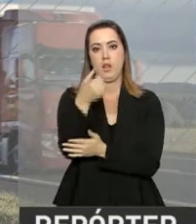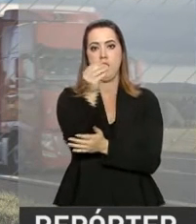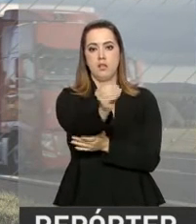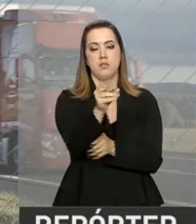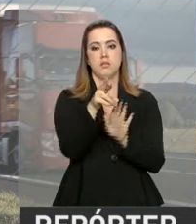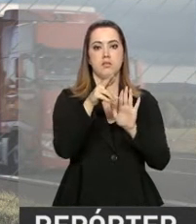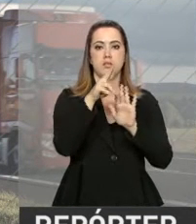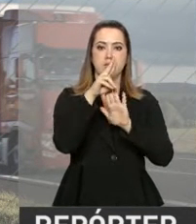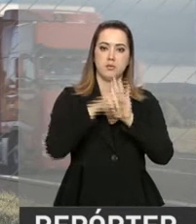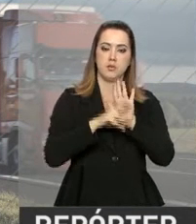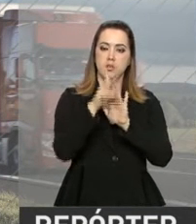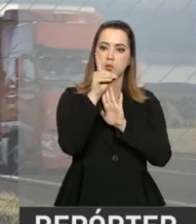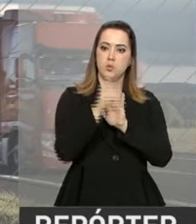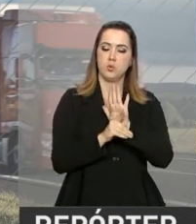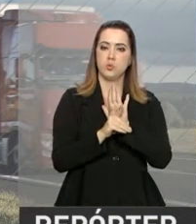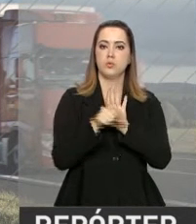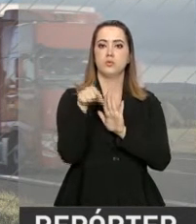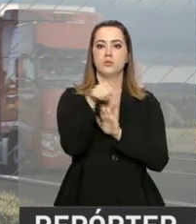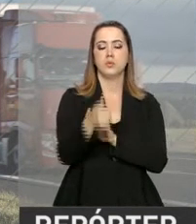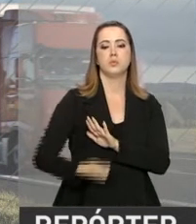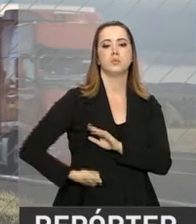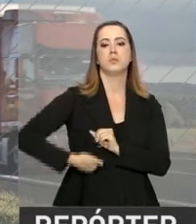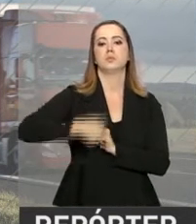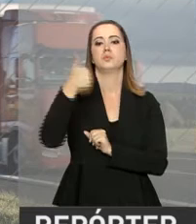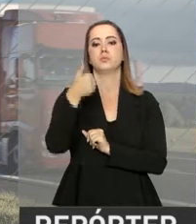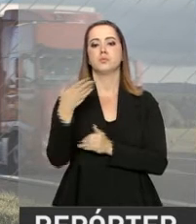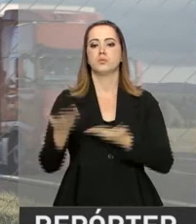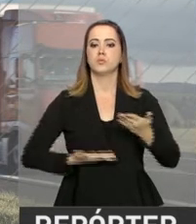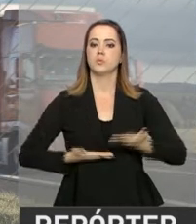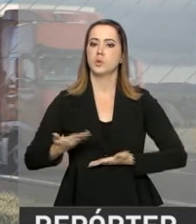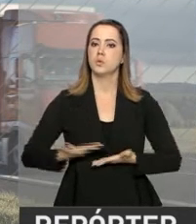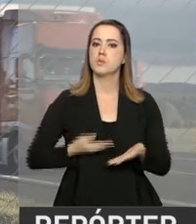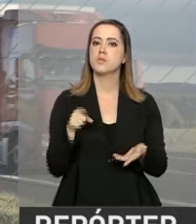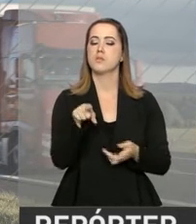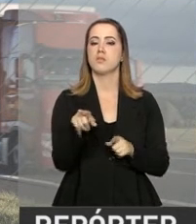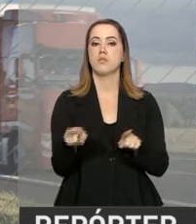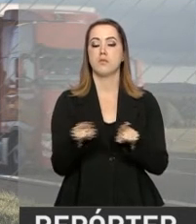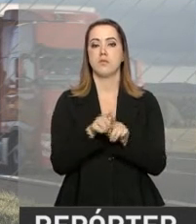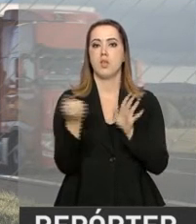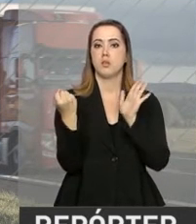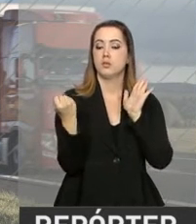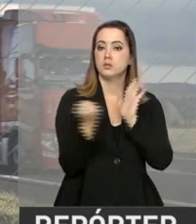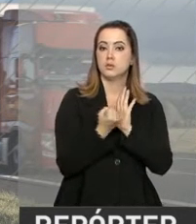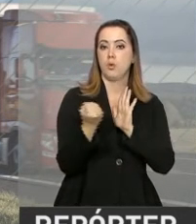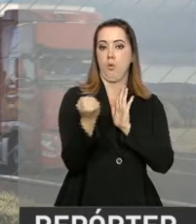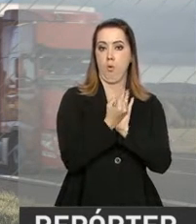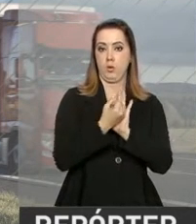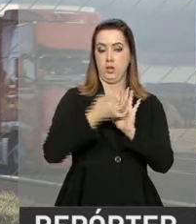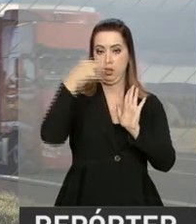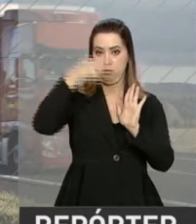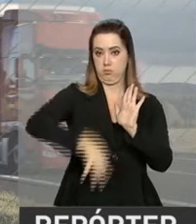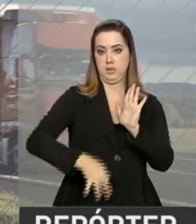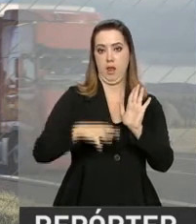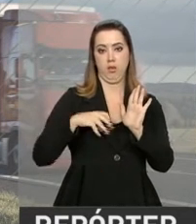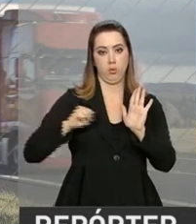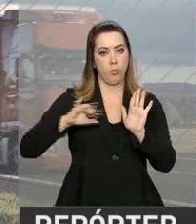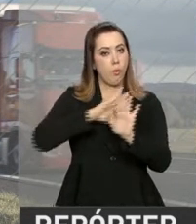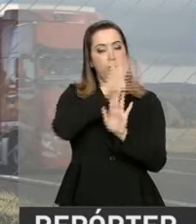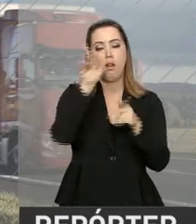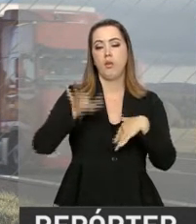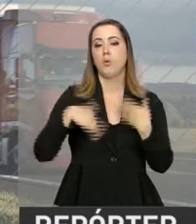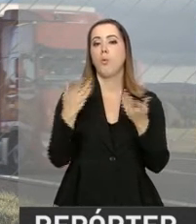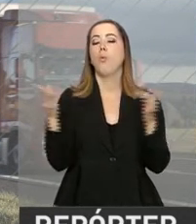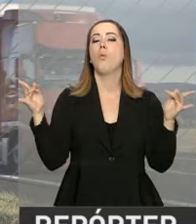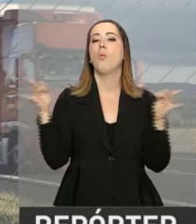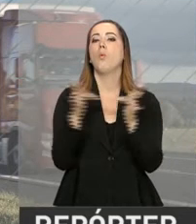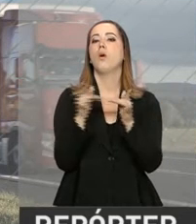dez diretrizes entre elas melhorar a prestação de serviço contratos com indicadores Claros como as metas que devem ser